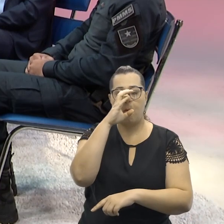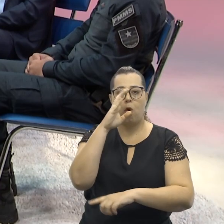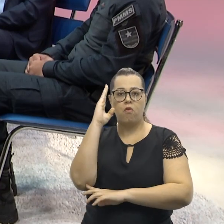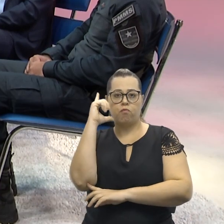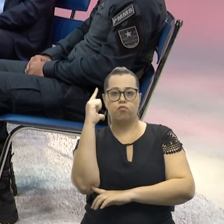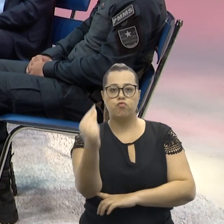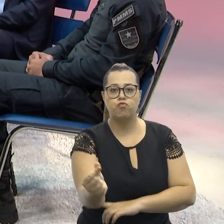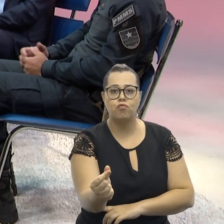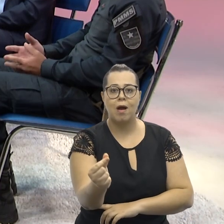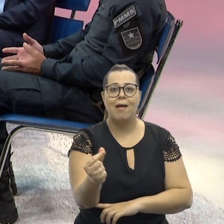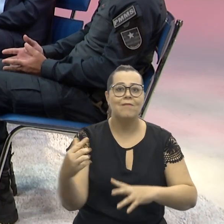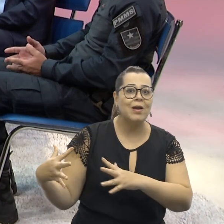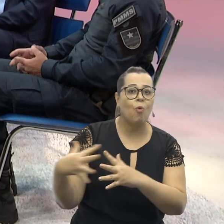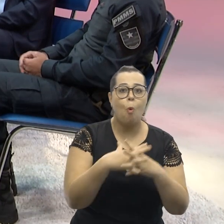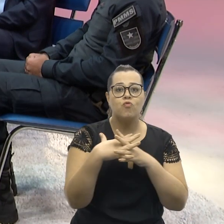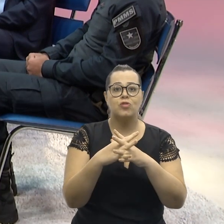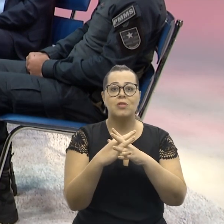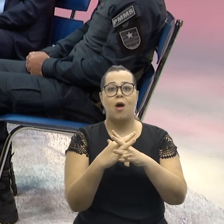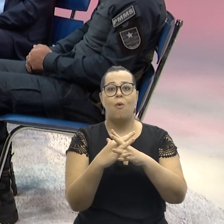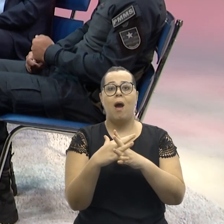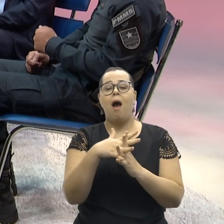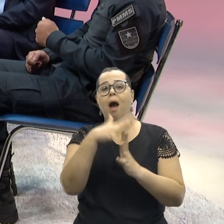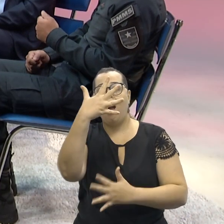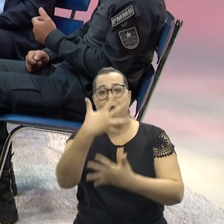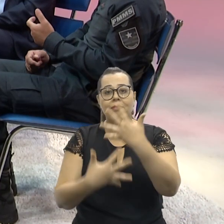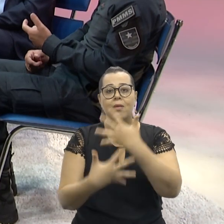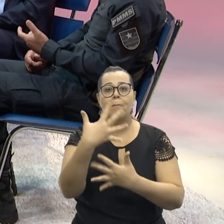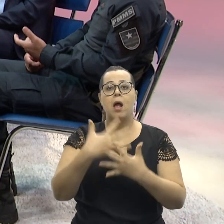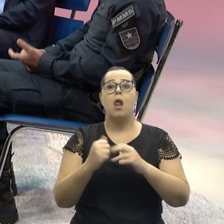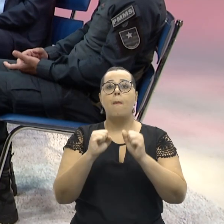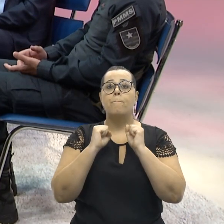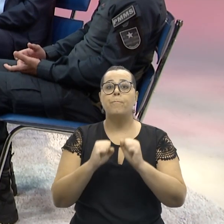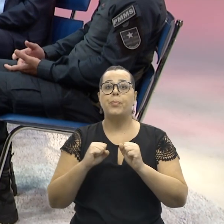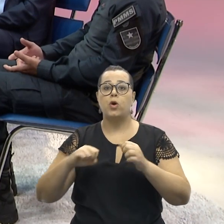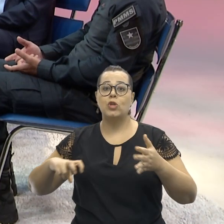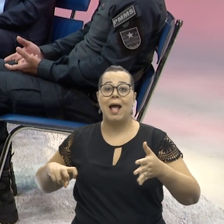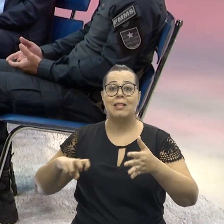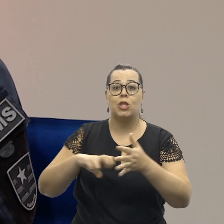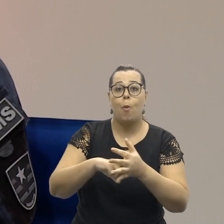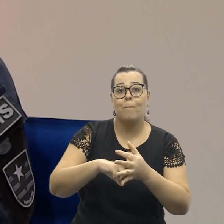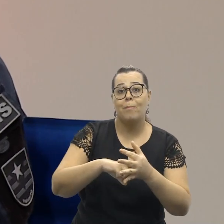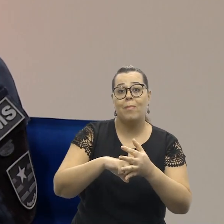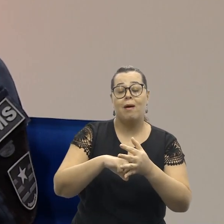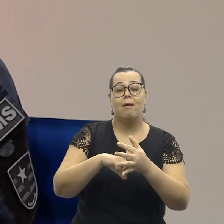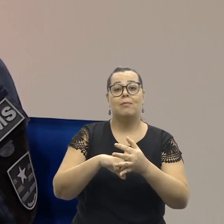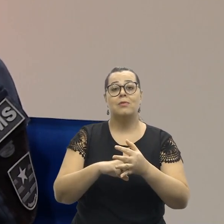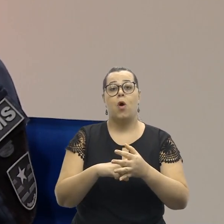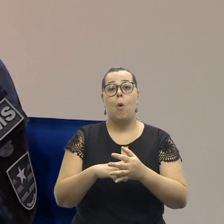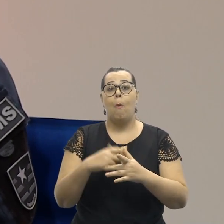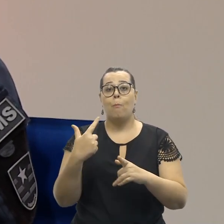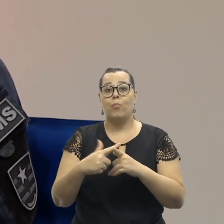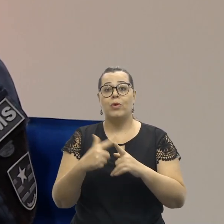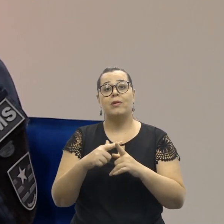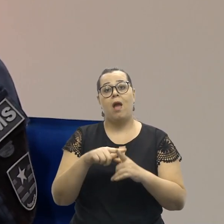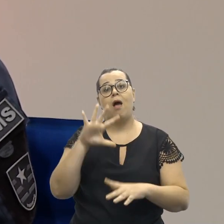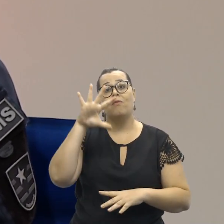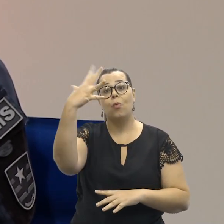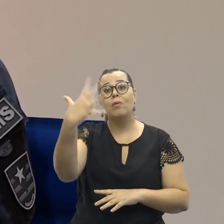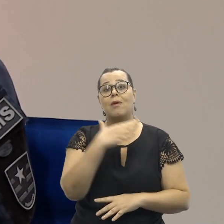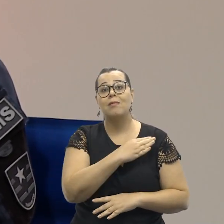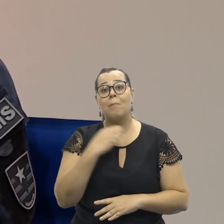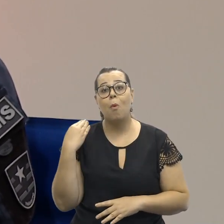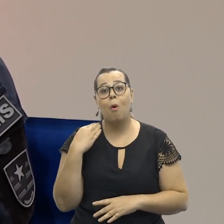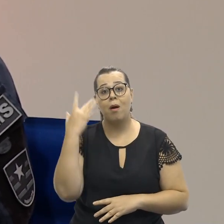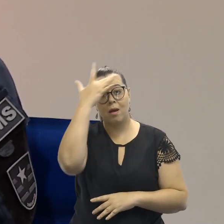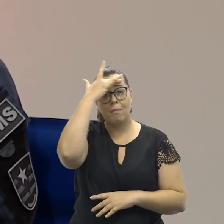causando uma confusão que ela não faz ideia. Ela vai poder ocasionar, até mesmo quando a gente fala que a situação limite, que é o óbito, ela